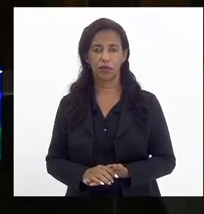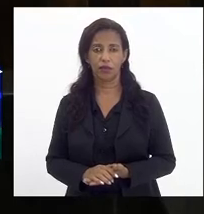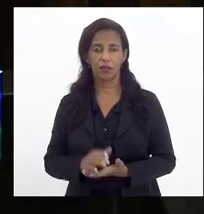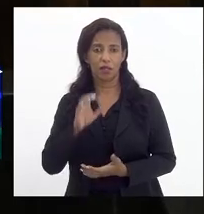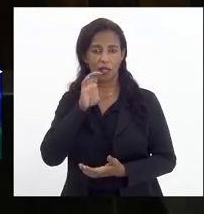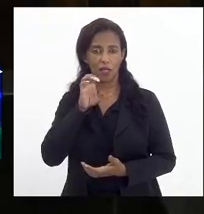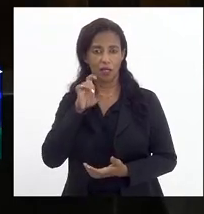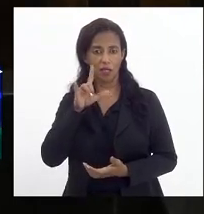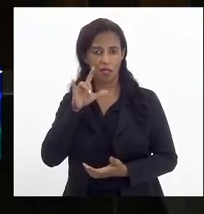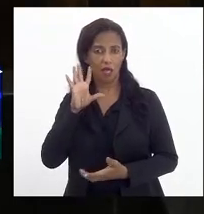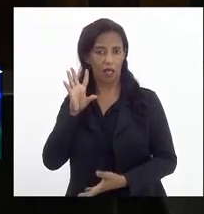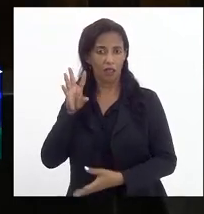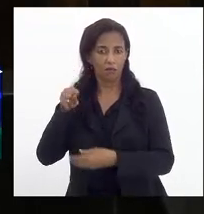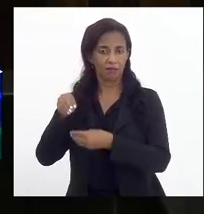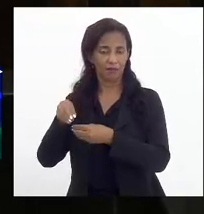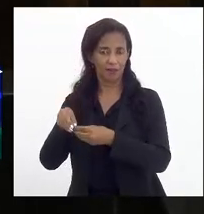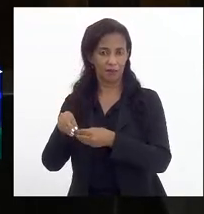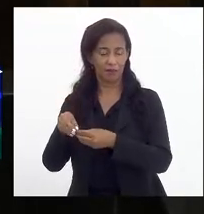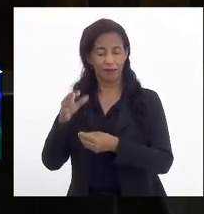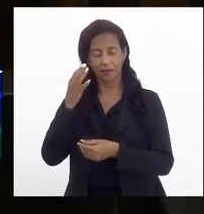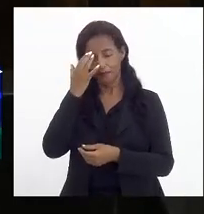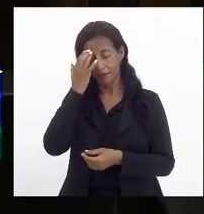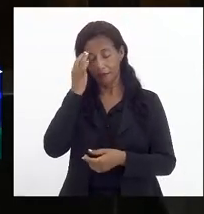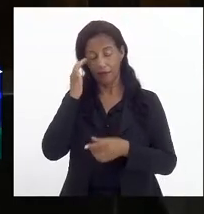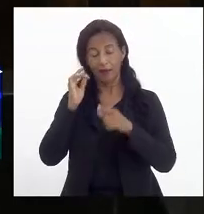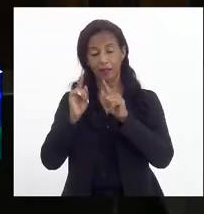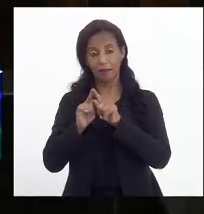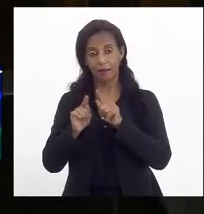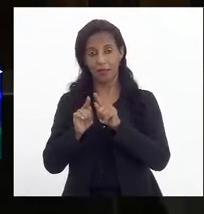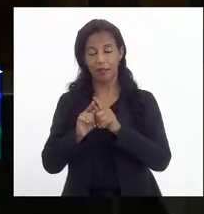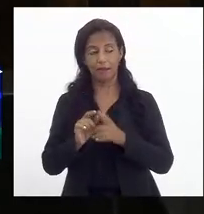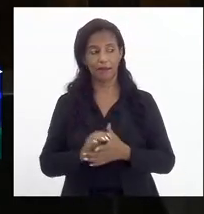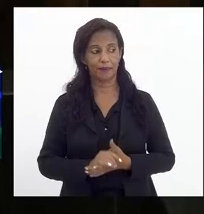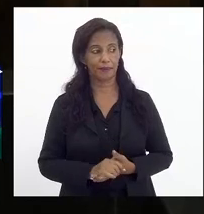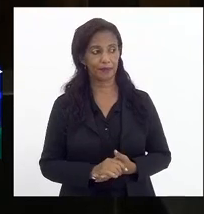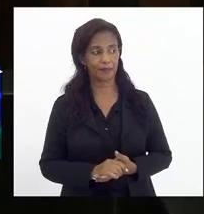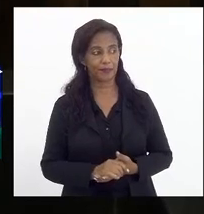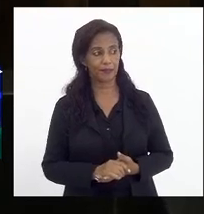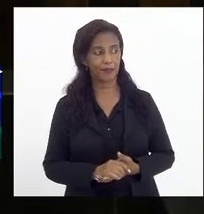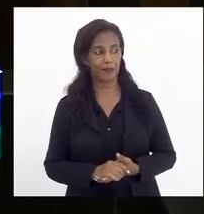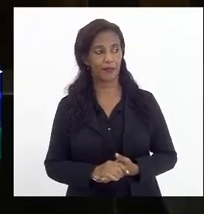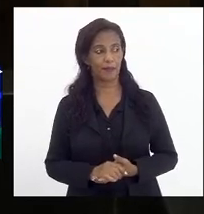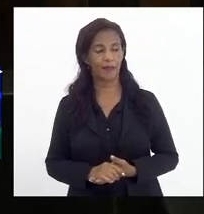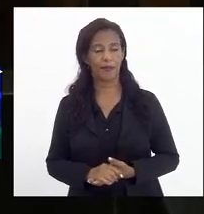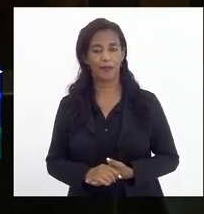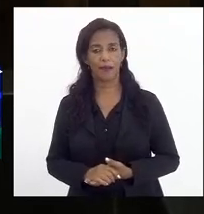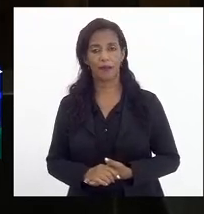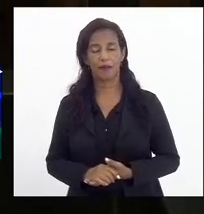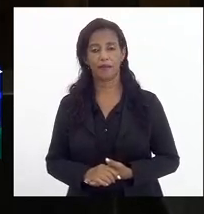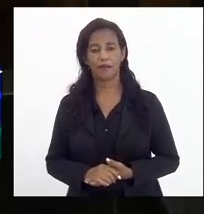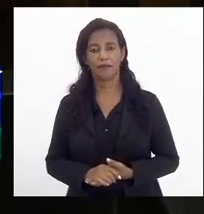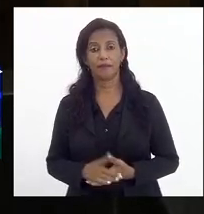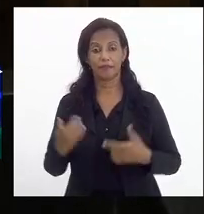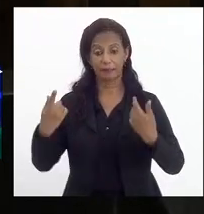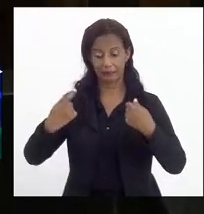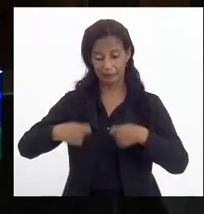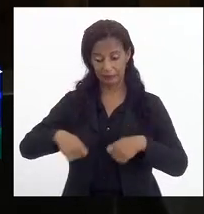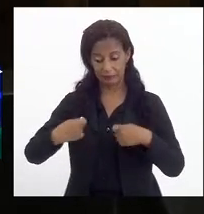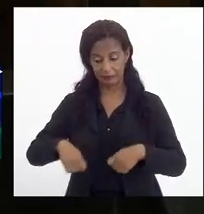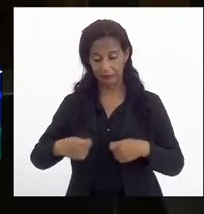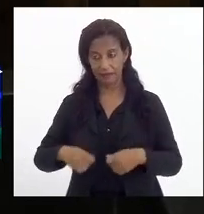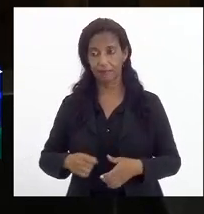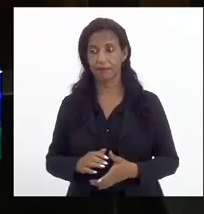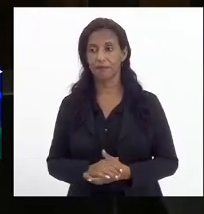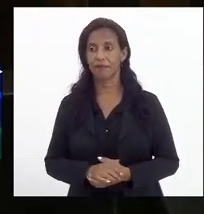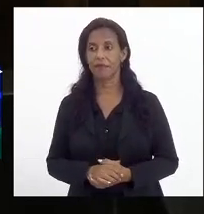da Cedae é Mas além do mais e ainda vai se fazer Necessário